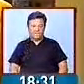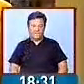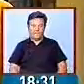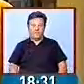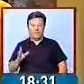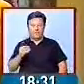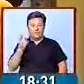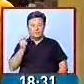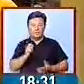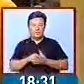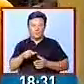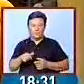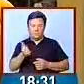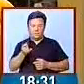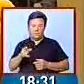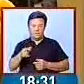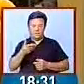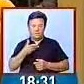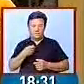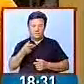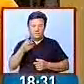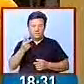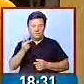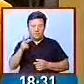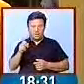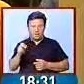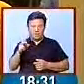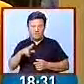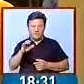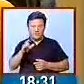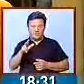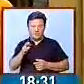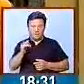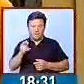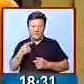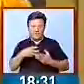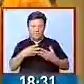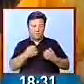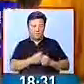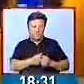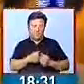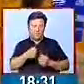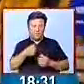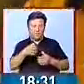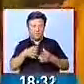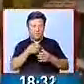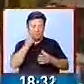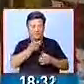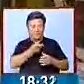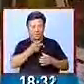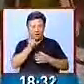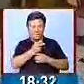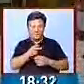Mais uma edição da Bienal de Vila Nova de Cerveira, mais uma vez preenchida por workshops, residências artísticas, ateliês